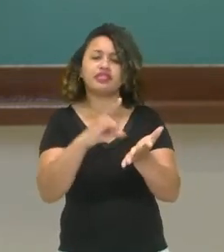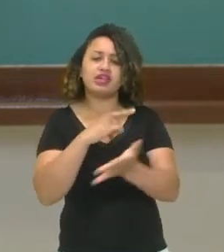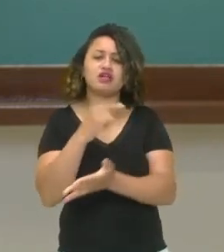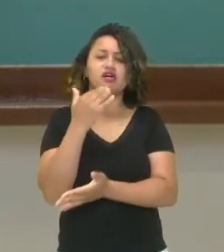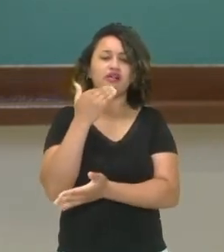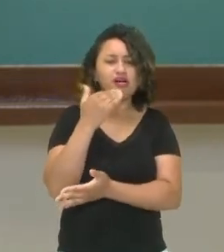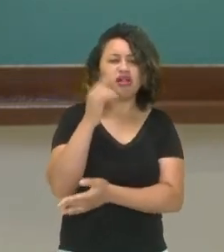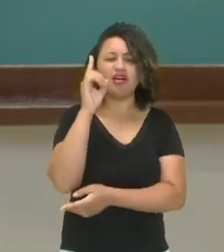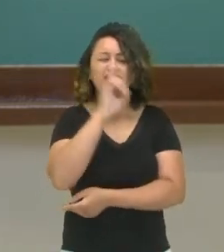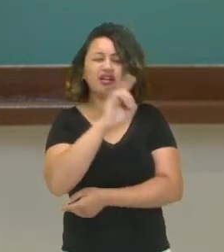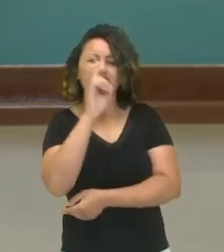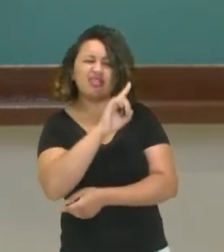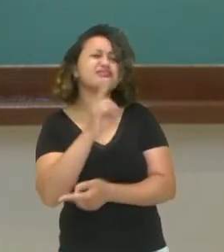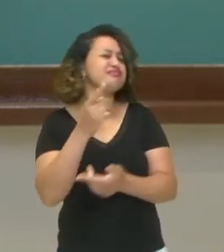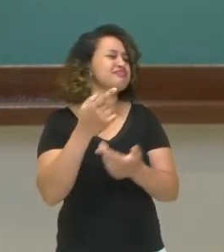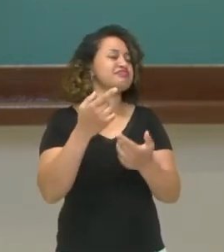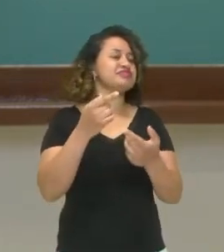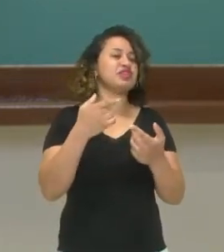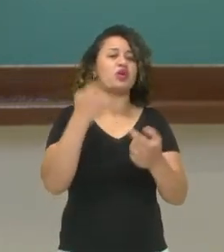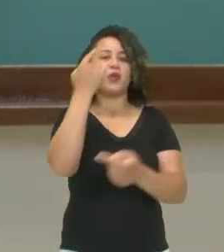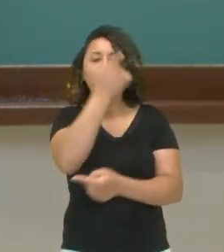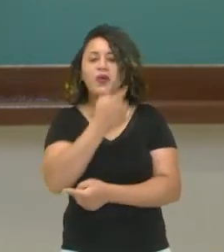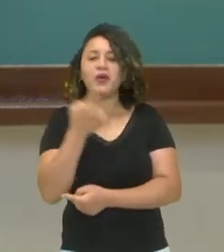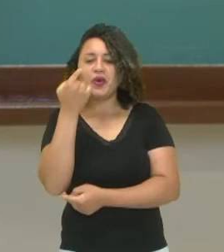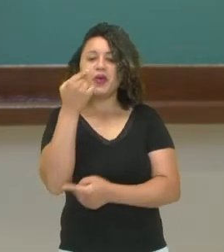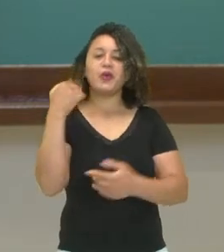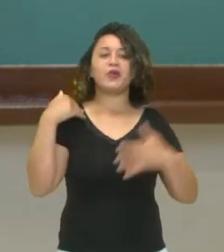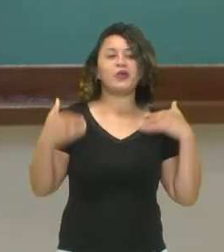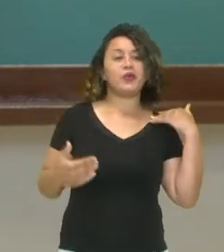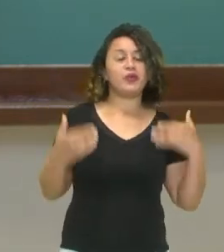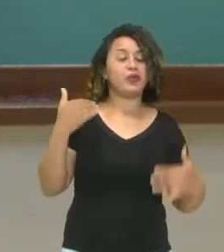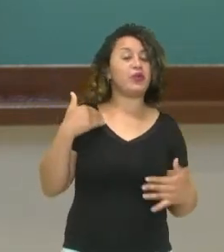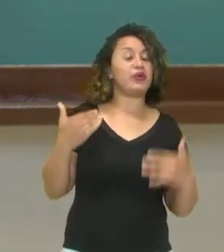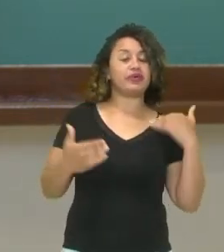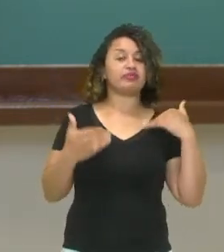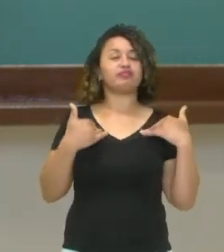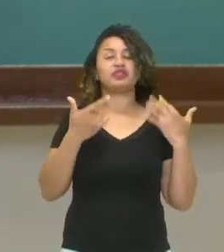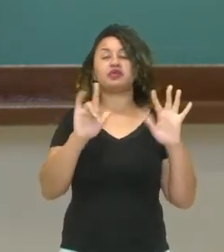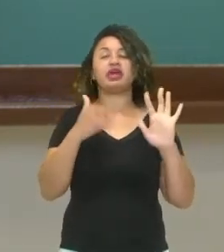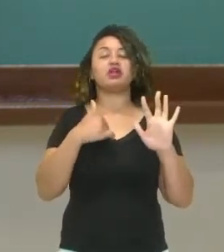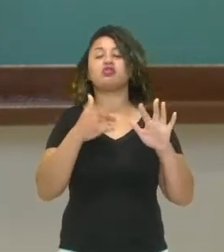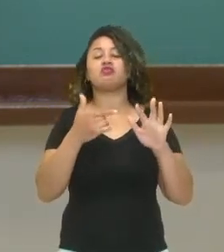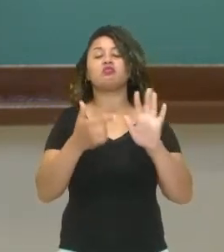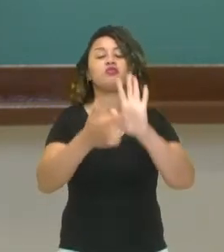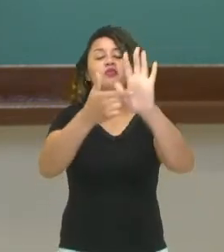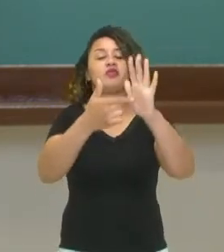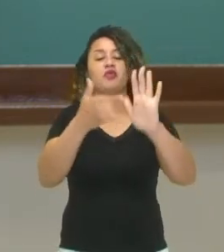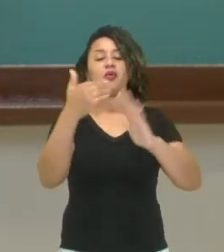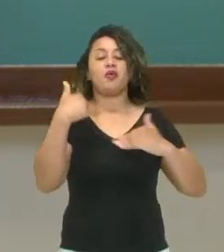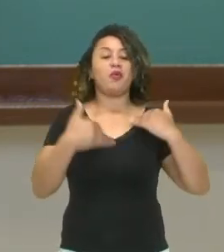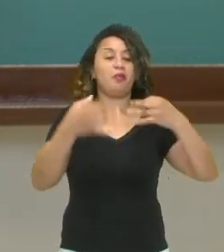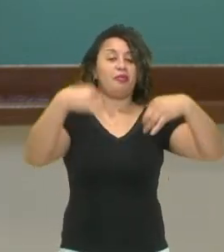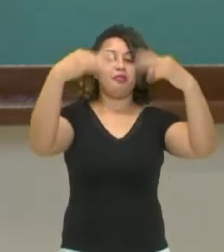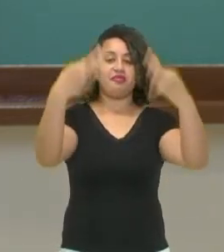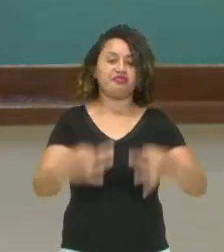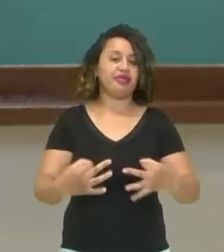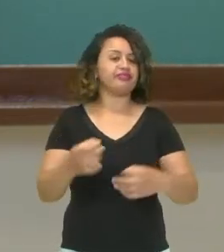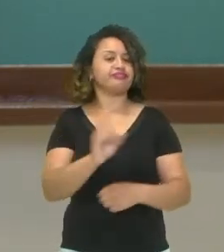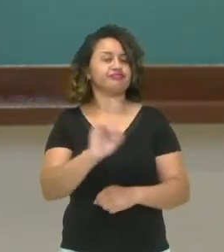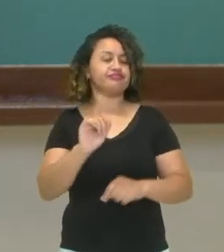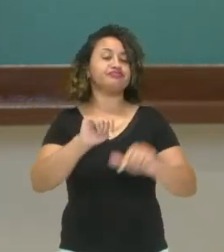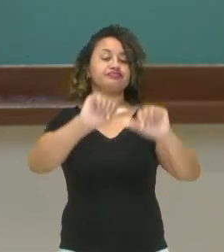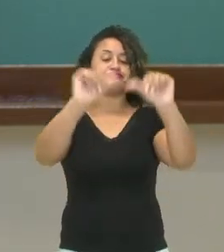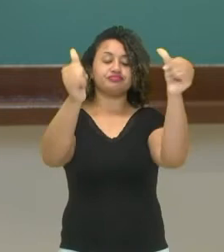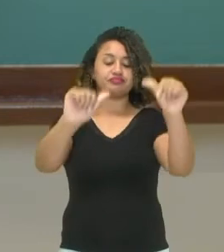e imperfeições no rosto, no corpo, sem romantizar, sem idealizar. Então, uma